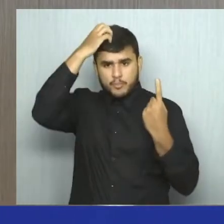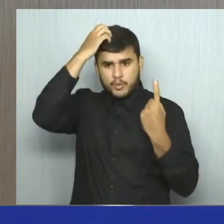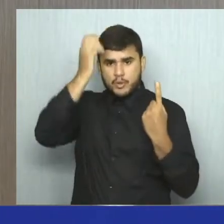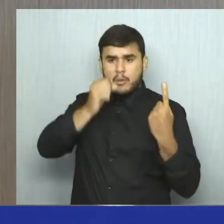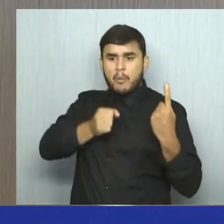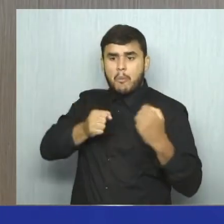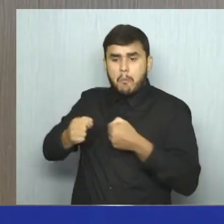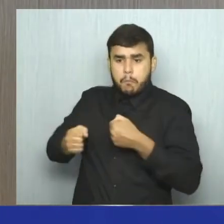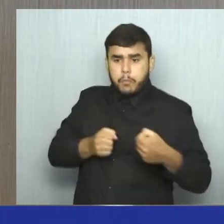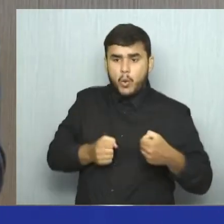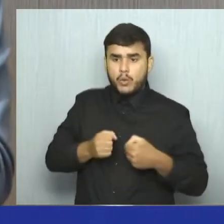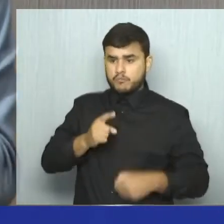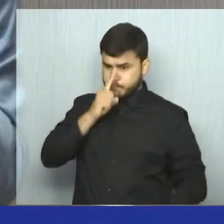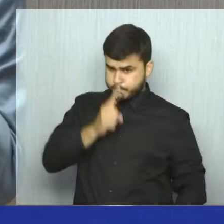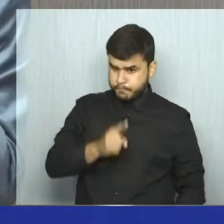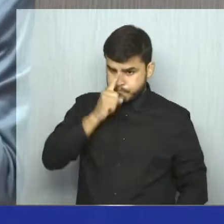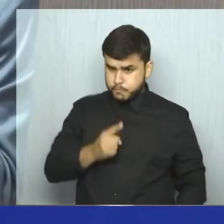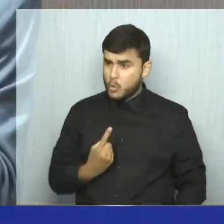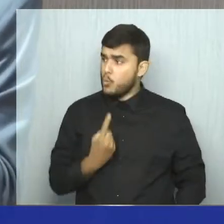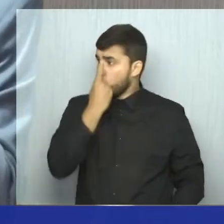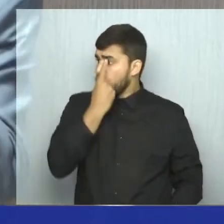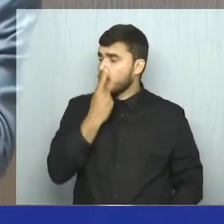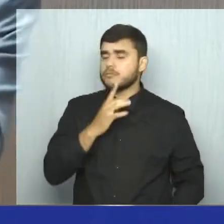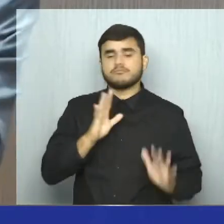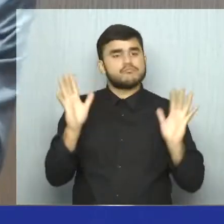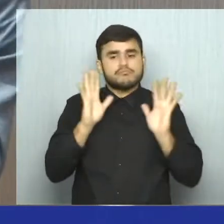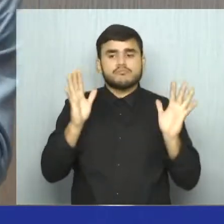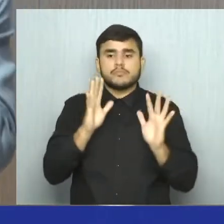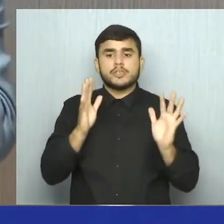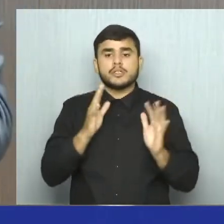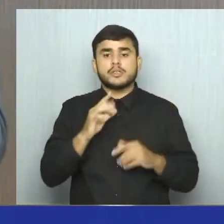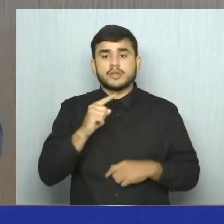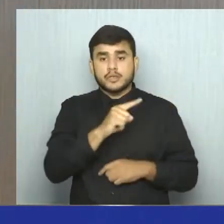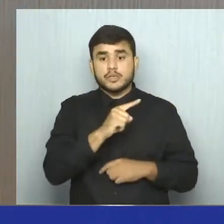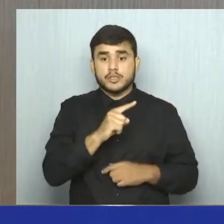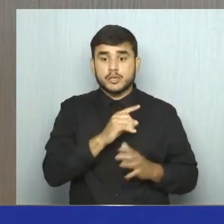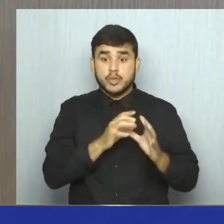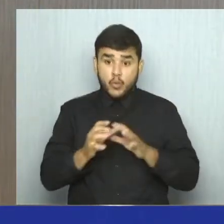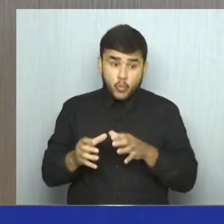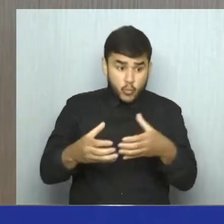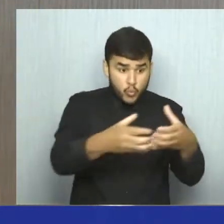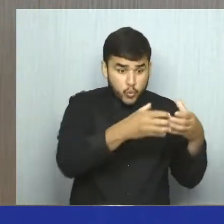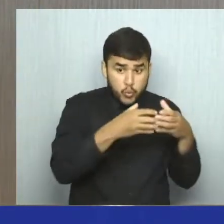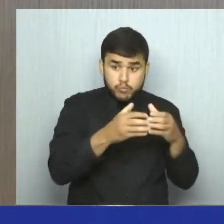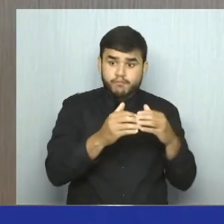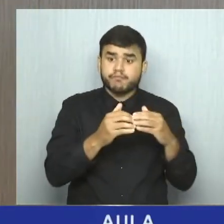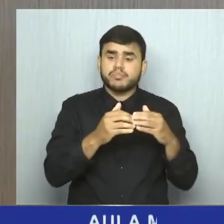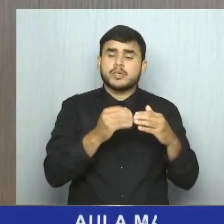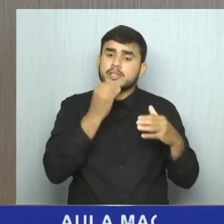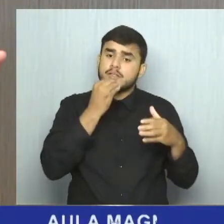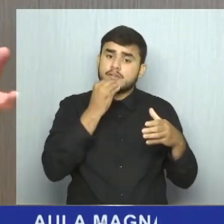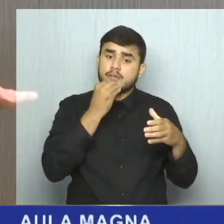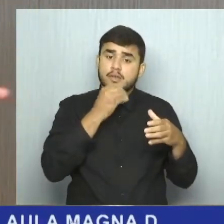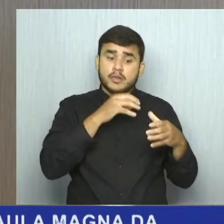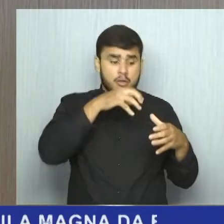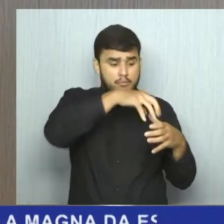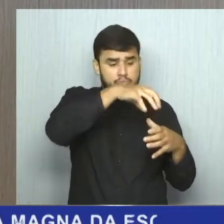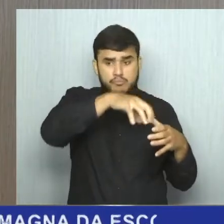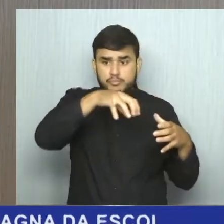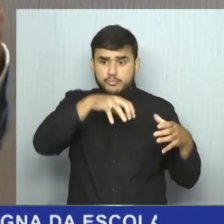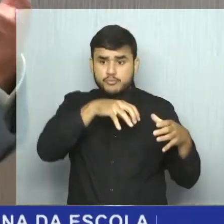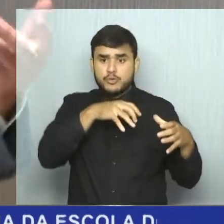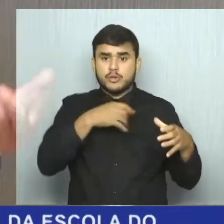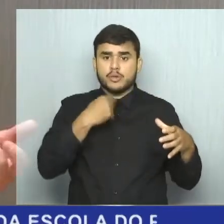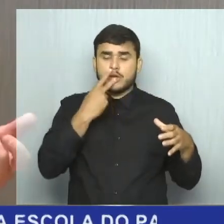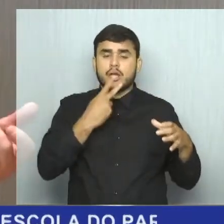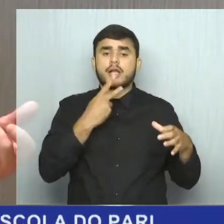absolutista. E sim, este poder político, sem perder a sua unicidade, deveria dividir aquilo que é de